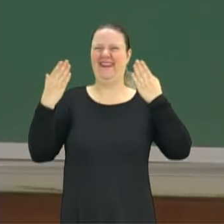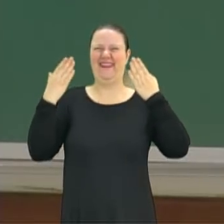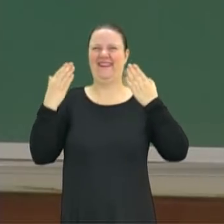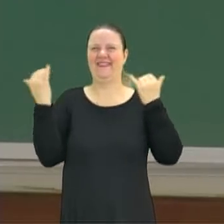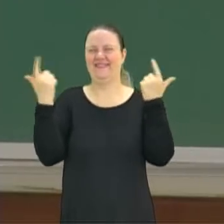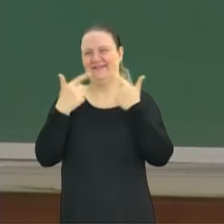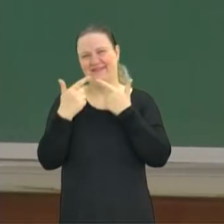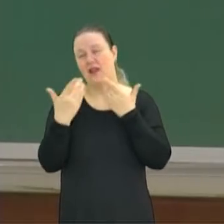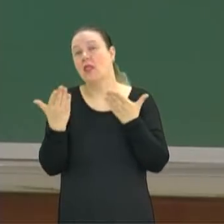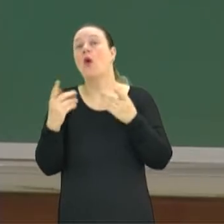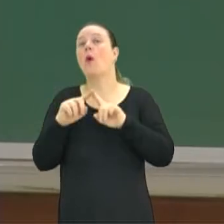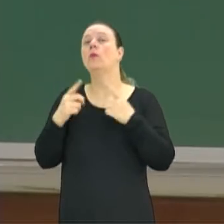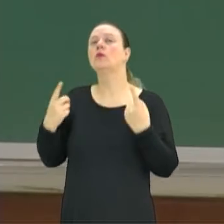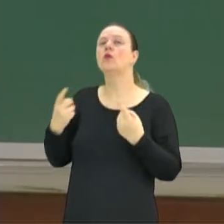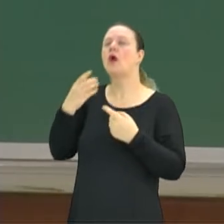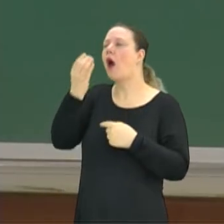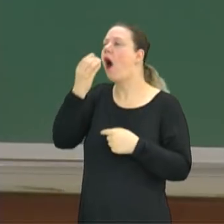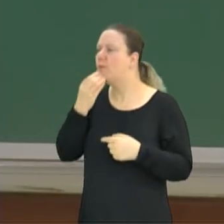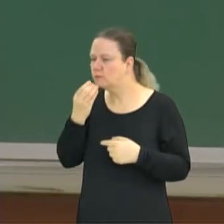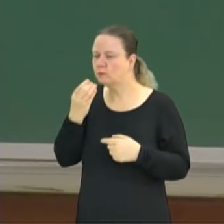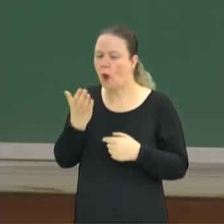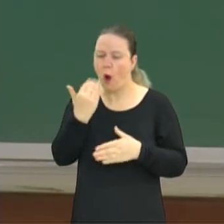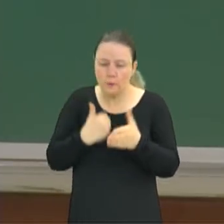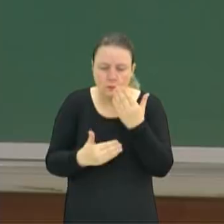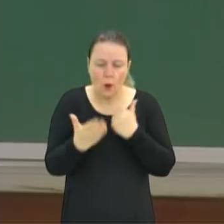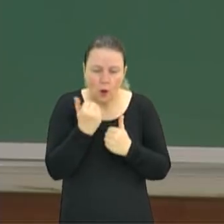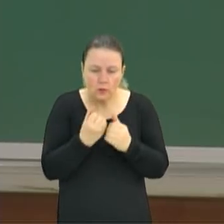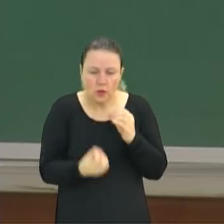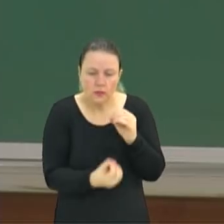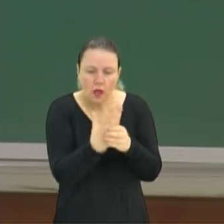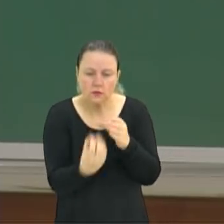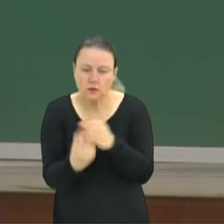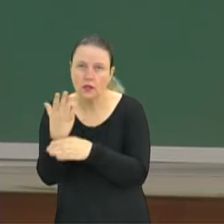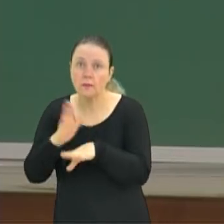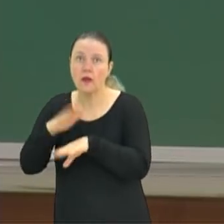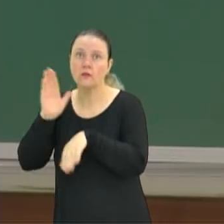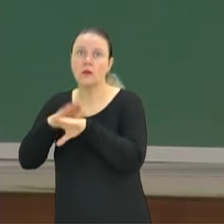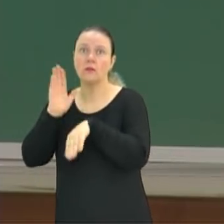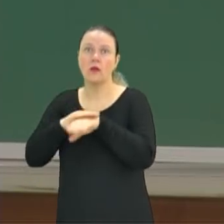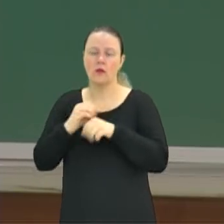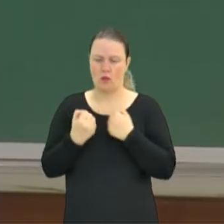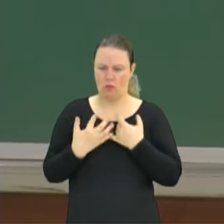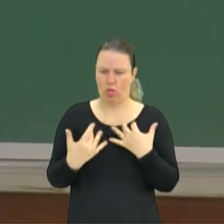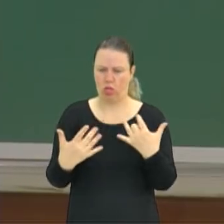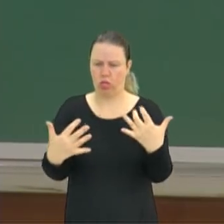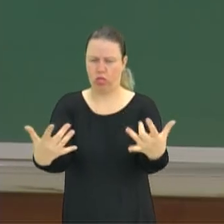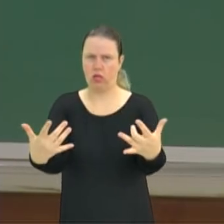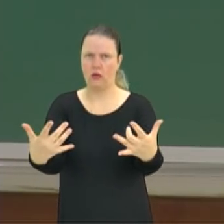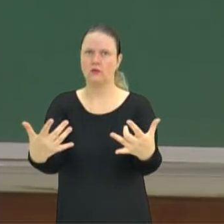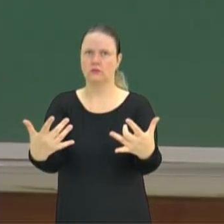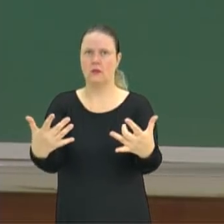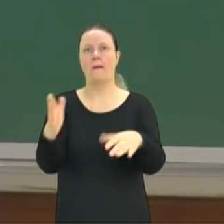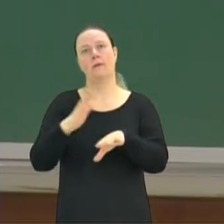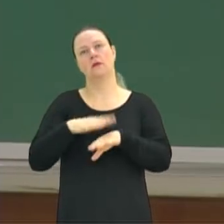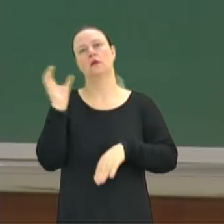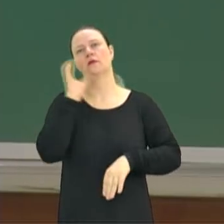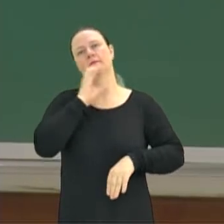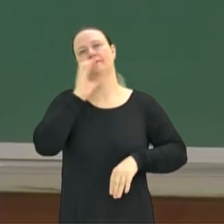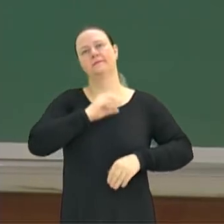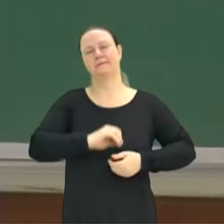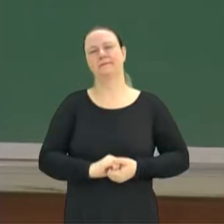Então, o zooplâncton está consumindo o fitoplâncton, mas ele está se reproduzindo muito rápido. Então, a população está sendo regenerada muito rápido também,